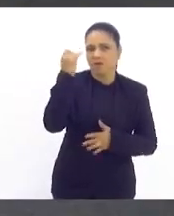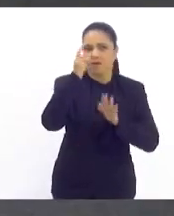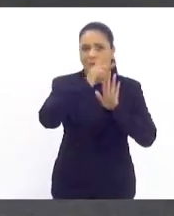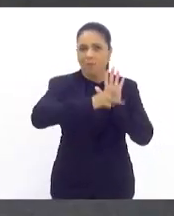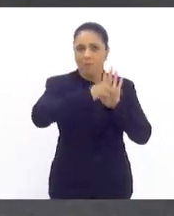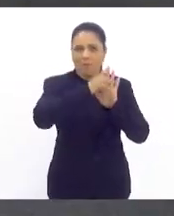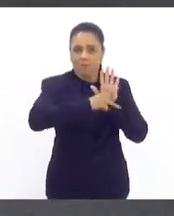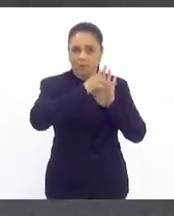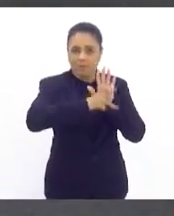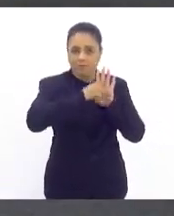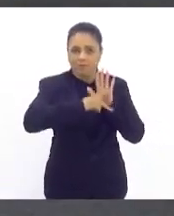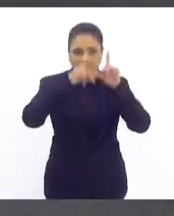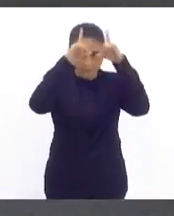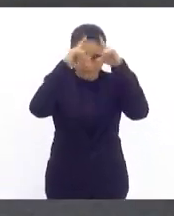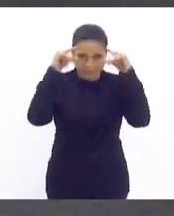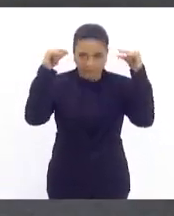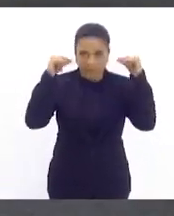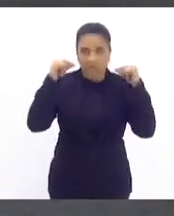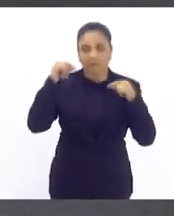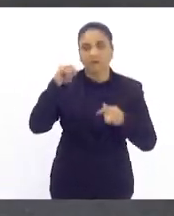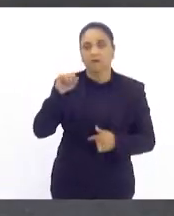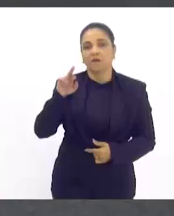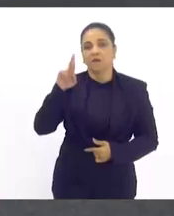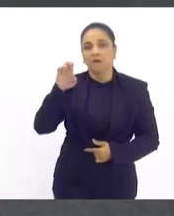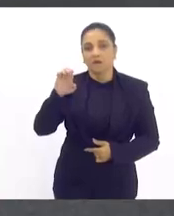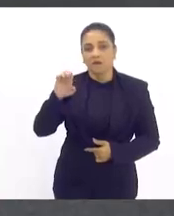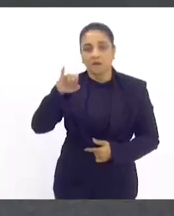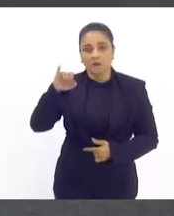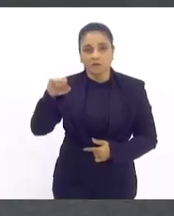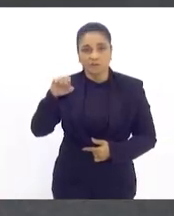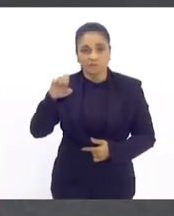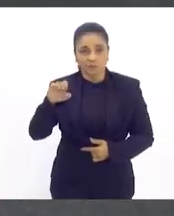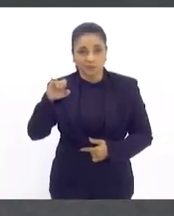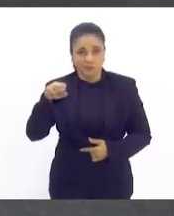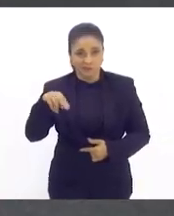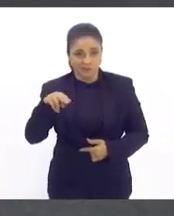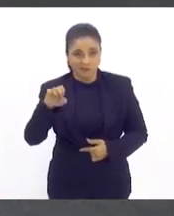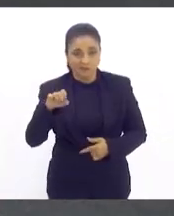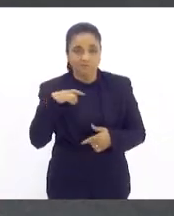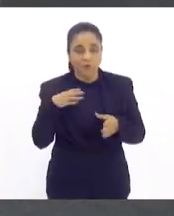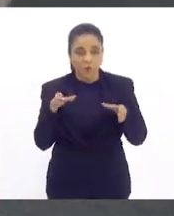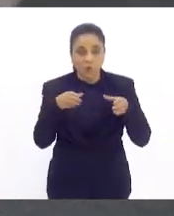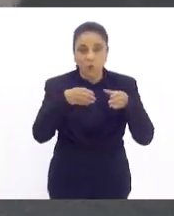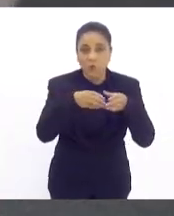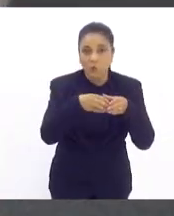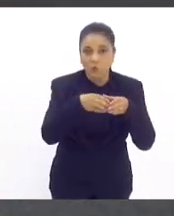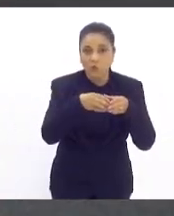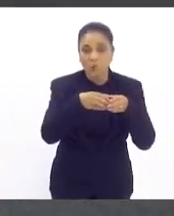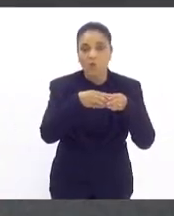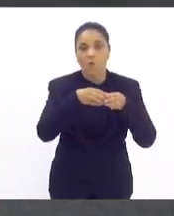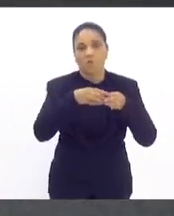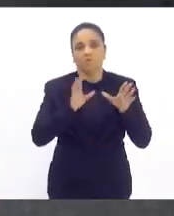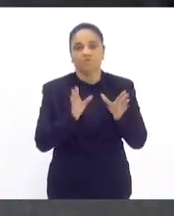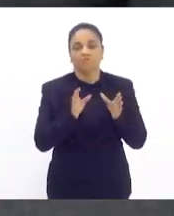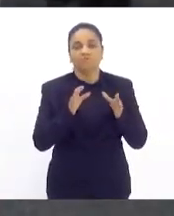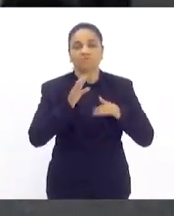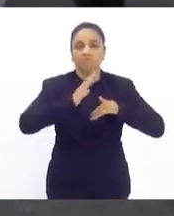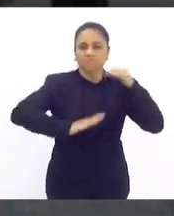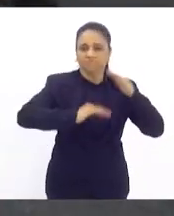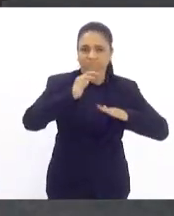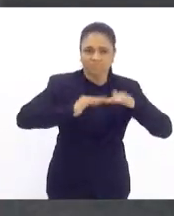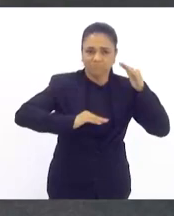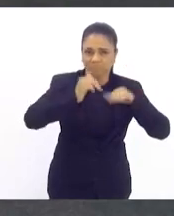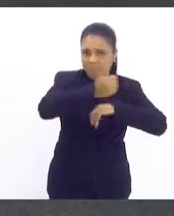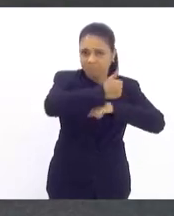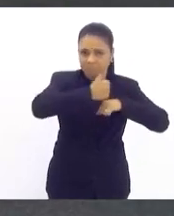projeto da enfermeira Rejane que institui a presença de equipe multiprofissional para acompanhamento a